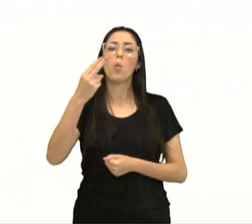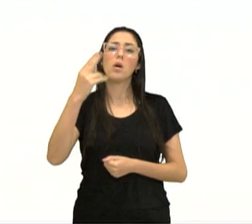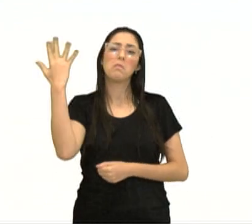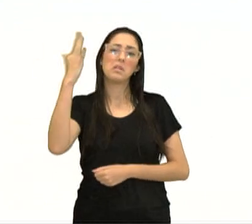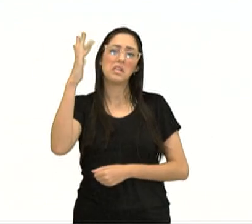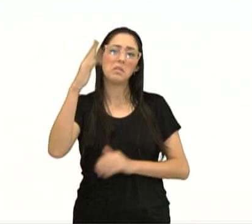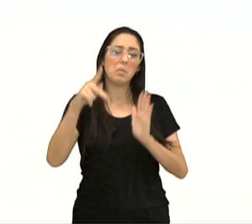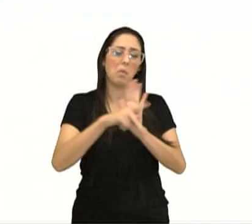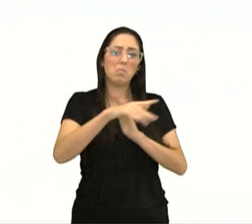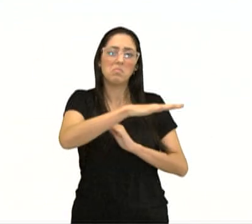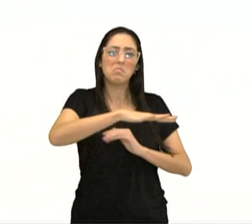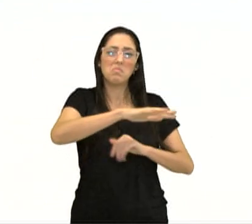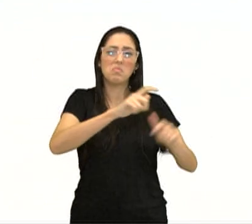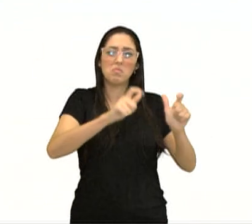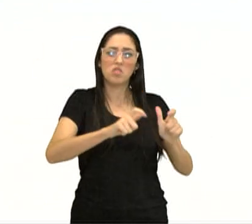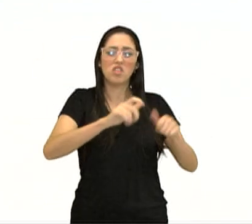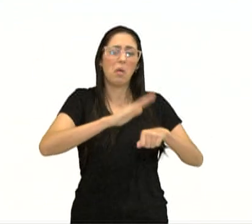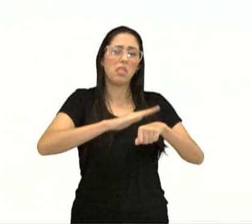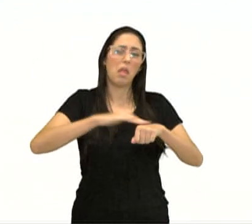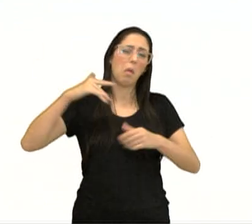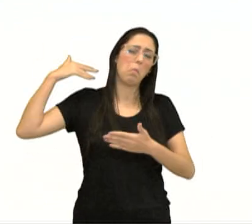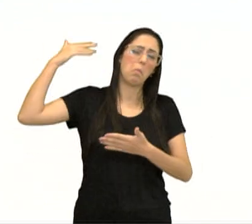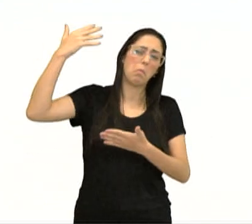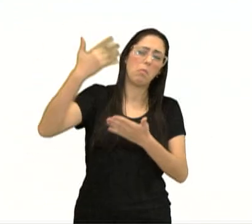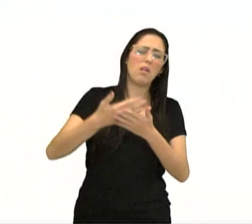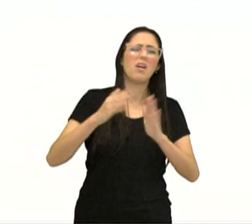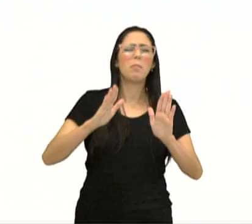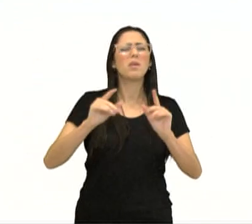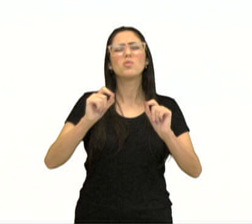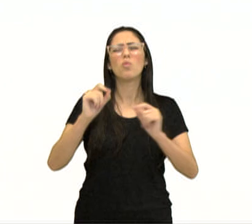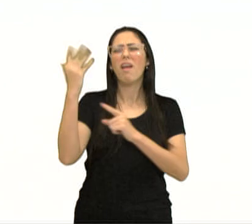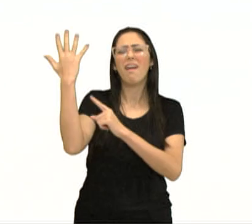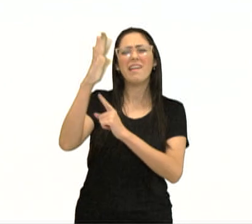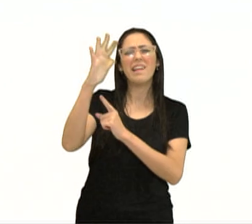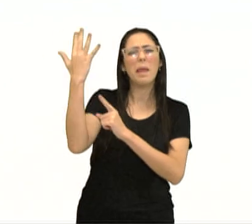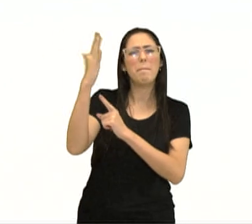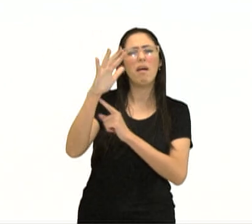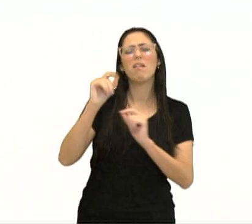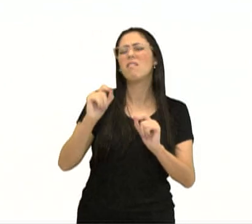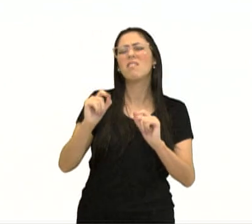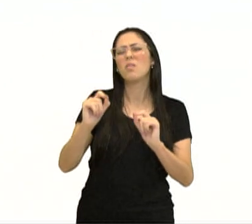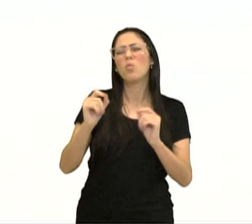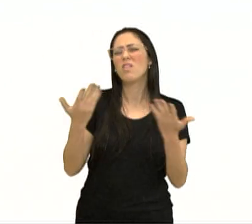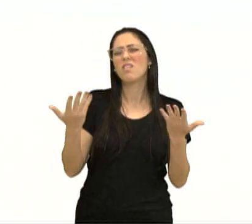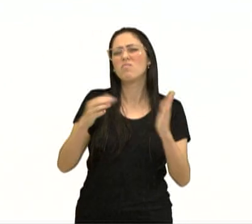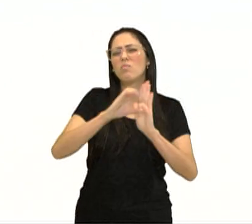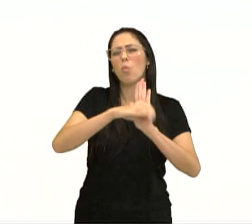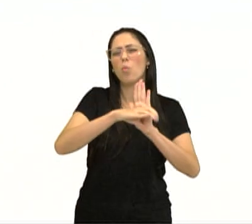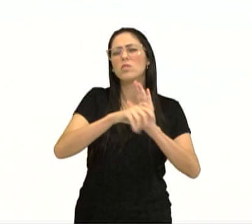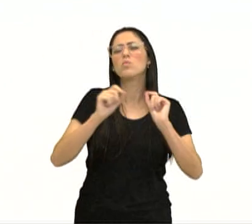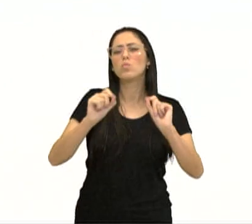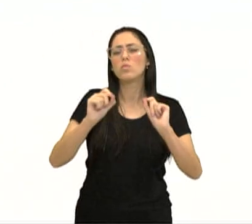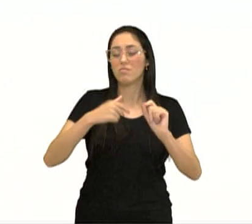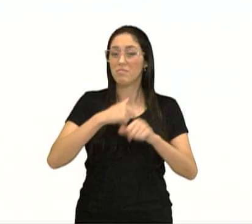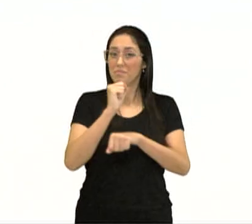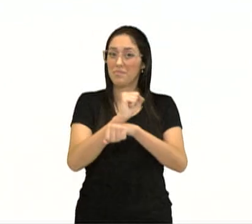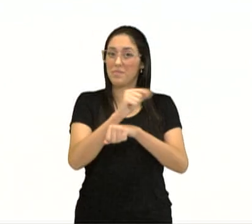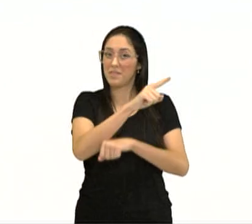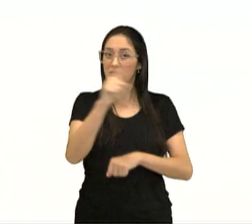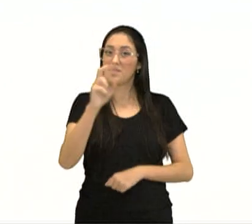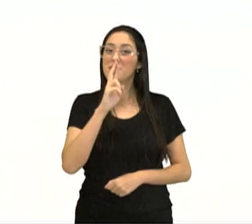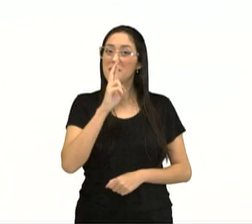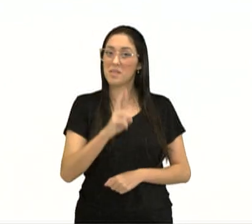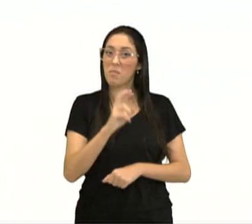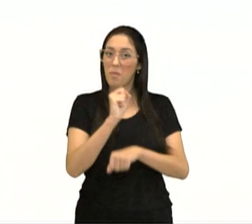longo do tempo. Mas afinal de contas, o que é clima? Como a gente pode definir clima? Eu estou aguardando você e o reloginho